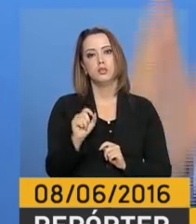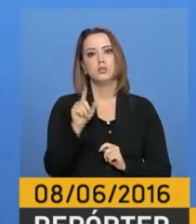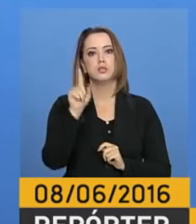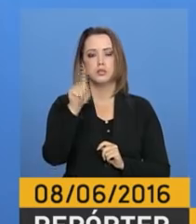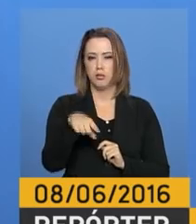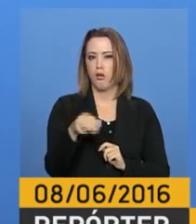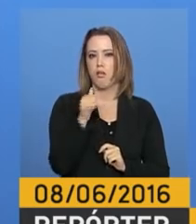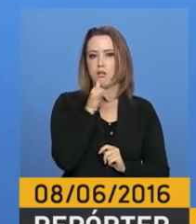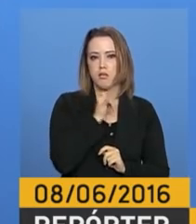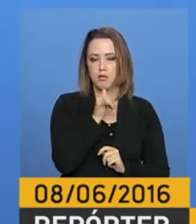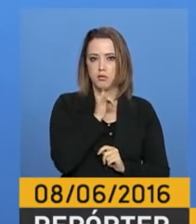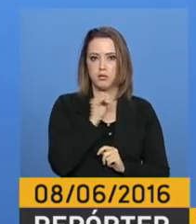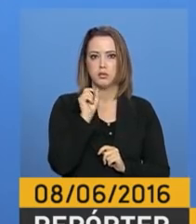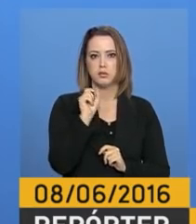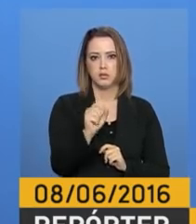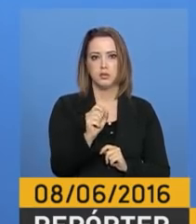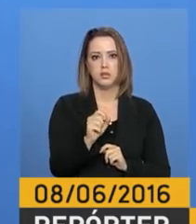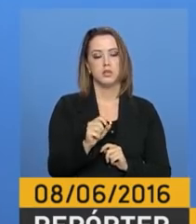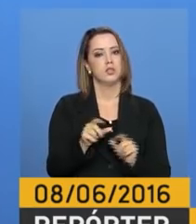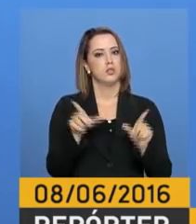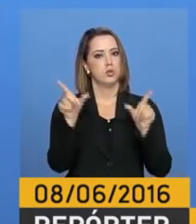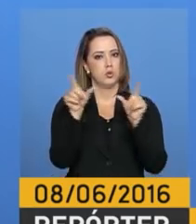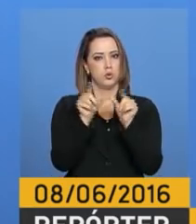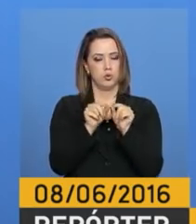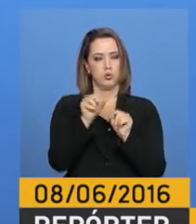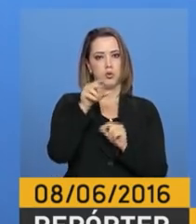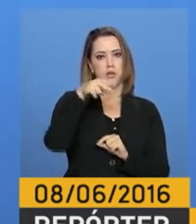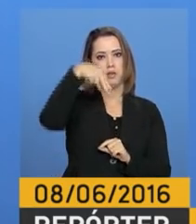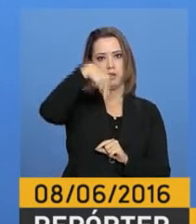tão bem conhecida dos Senor a